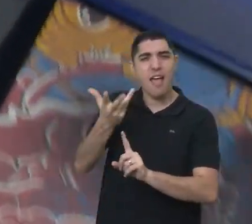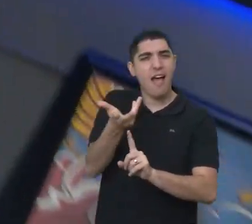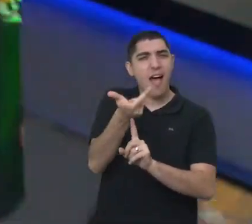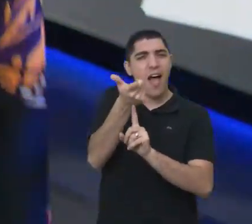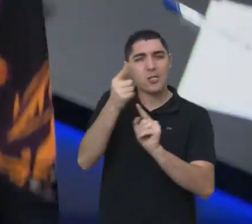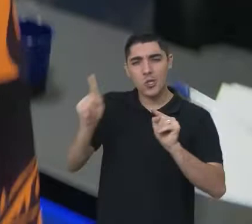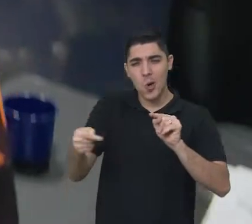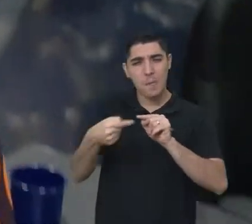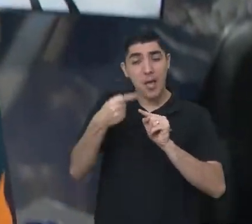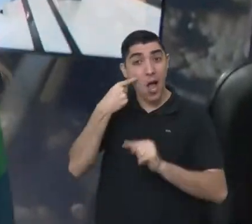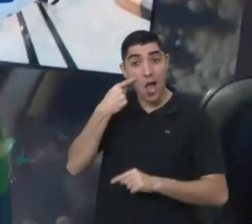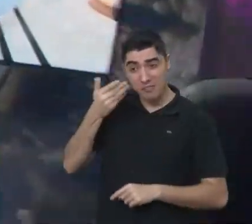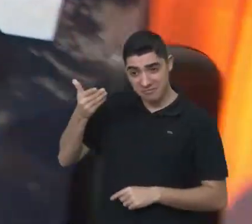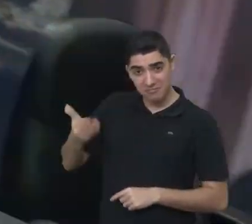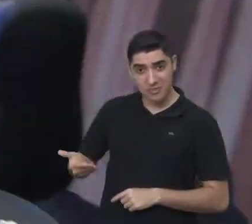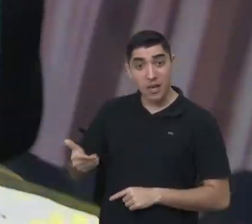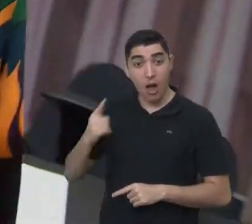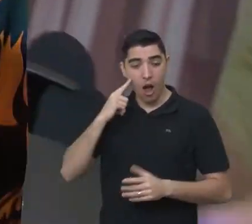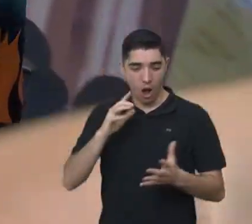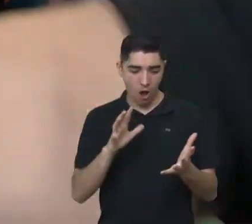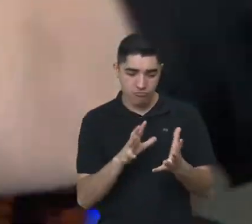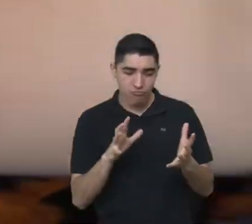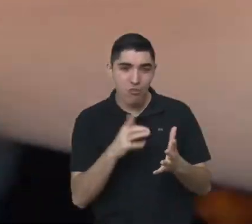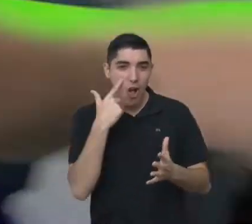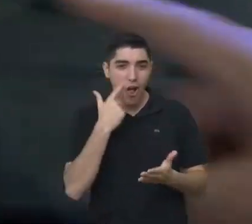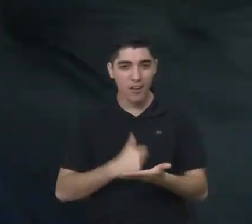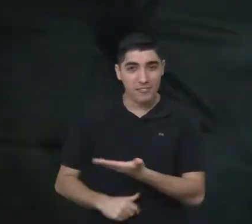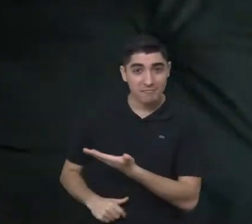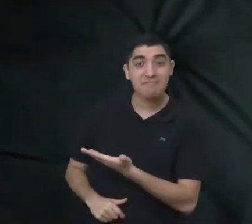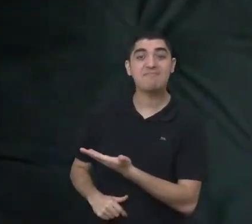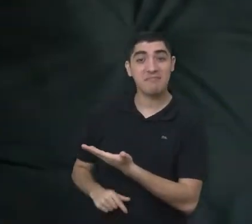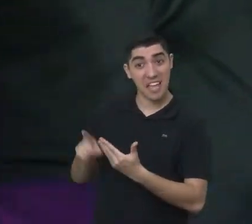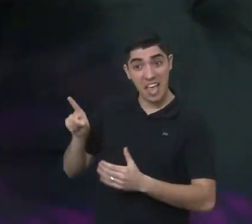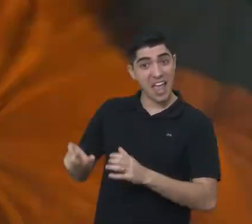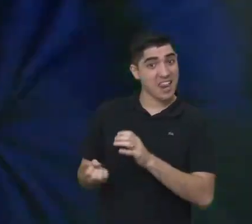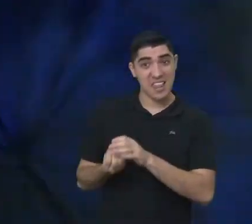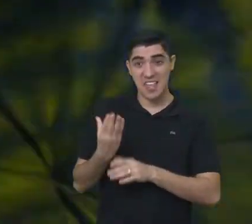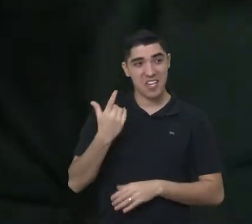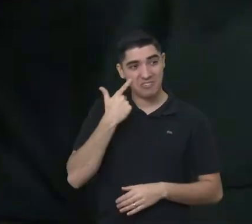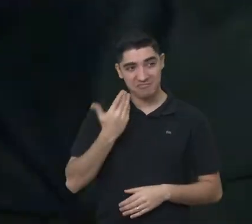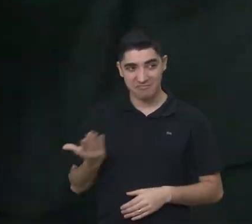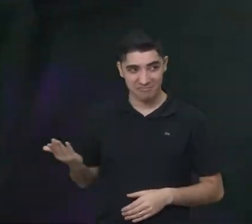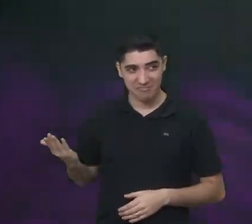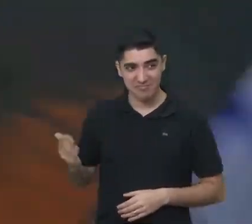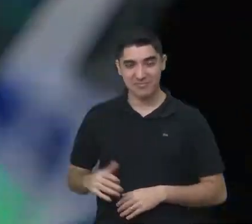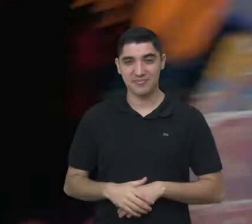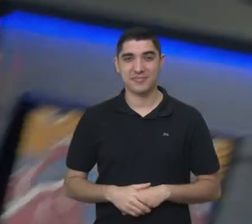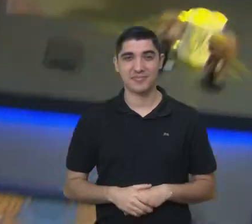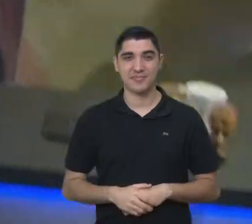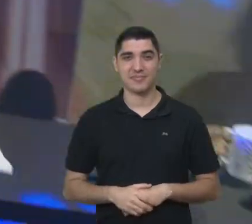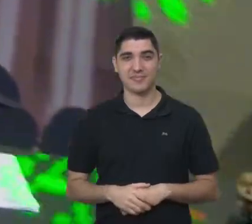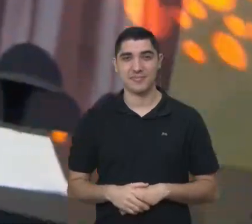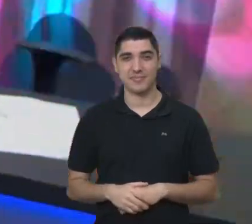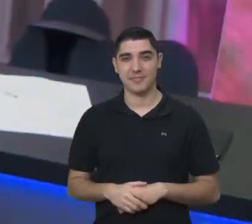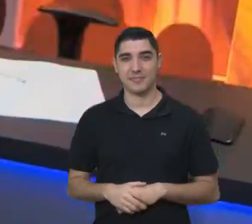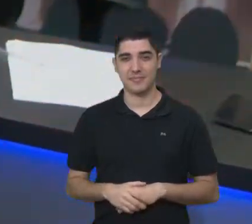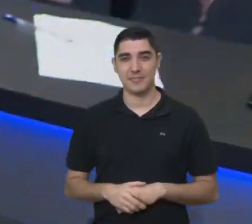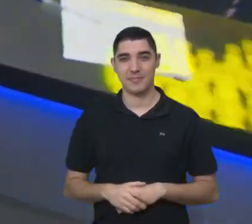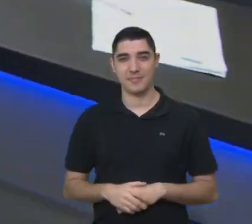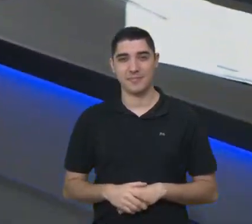ó. Ó o toque que ela já deu nas nossas almofadas aqui, ó. Tudo criação dela e a gente vai falar disso, hein? Vamos lá.